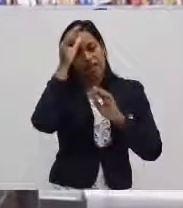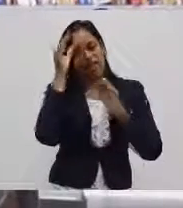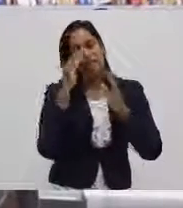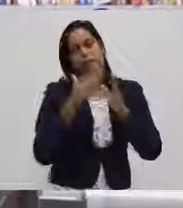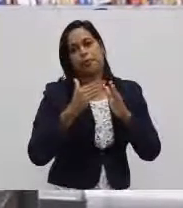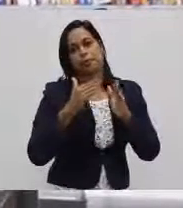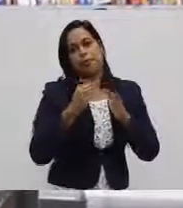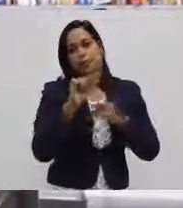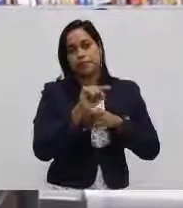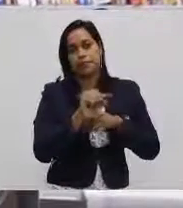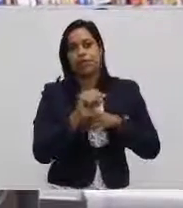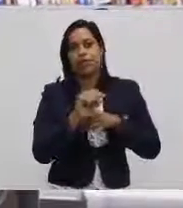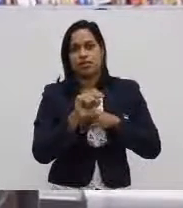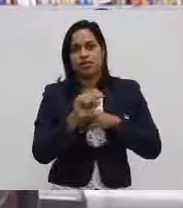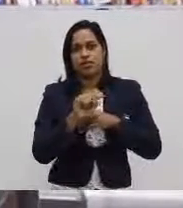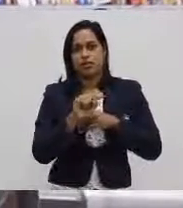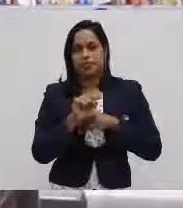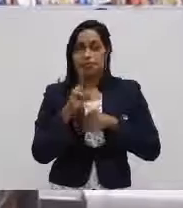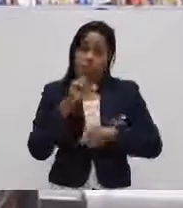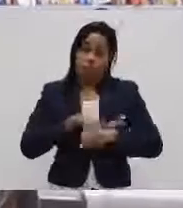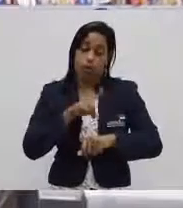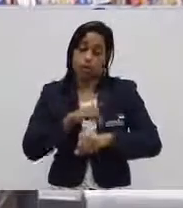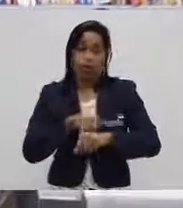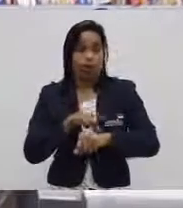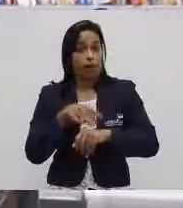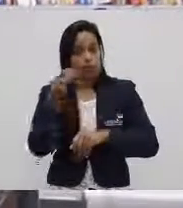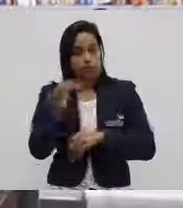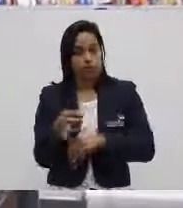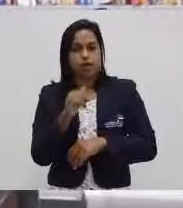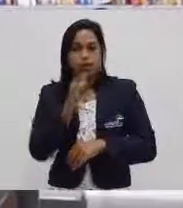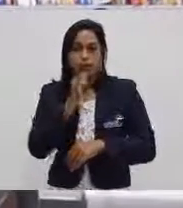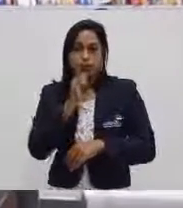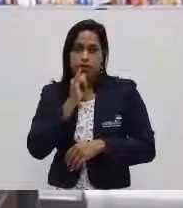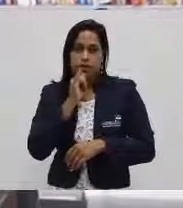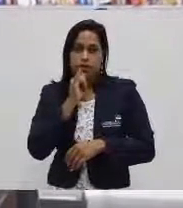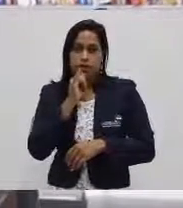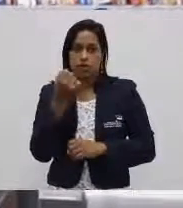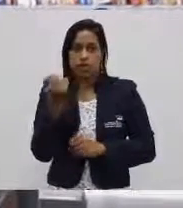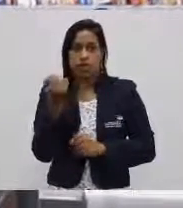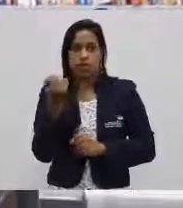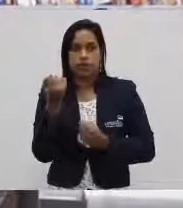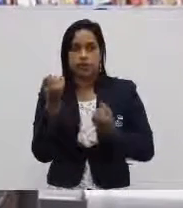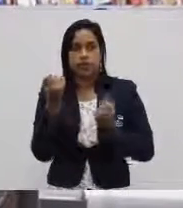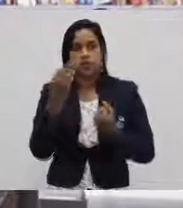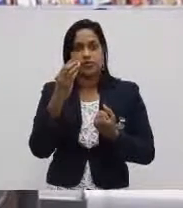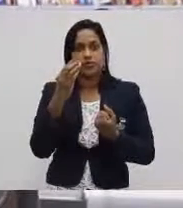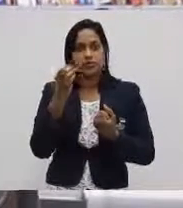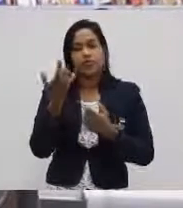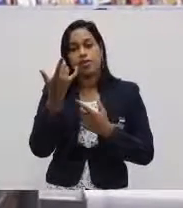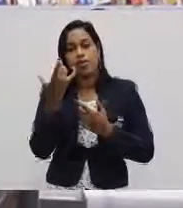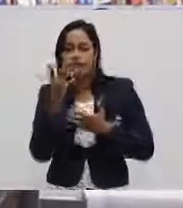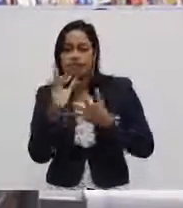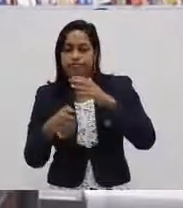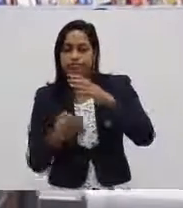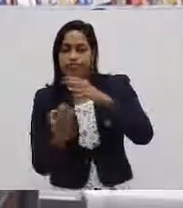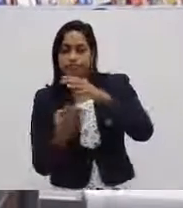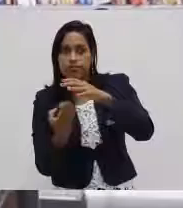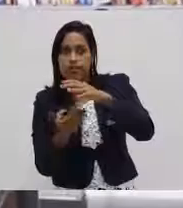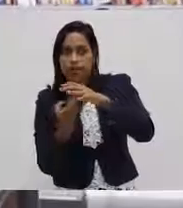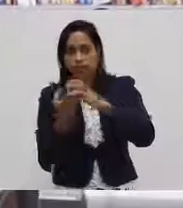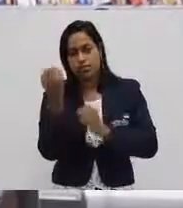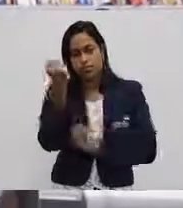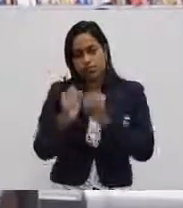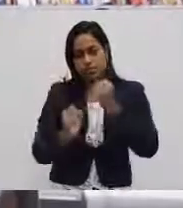previsto para um dado período de tempo. Exemplos, indústrias de cerâmica ou de saneantes. Ou seja,